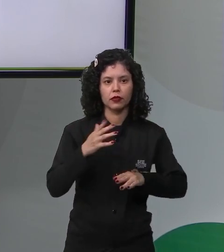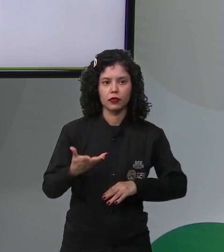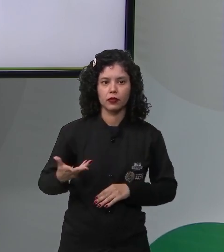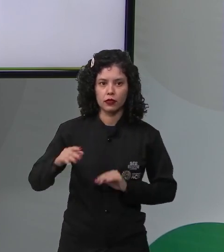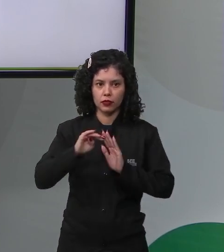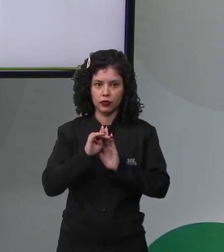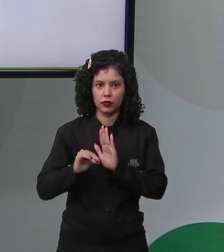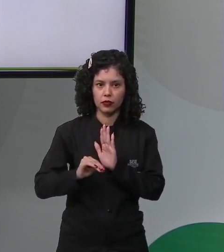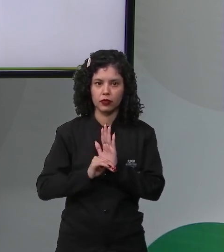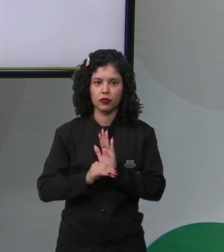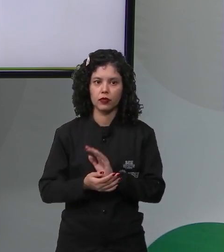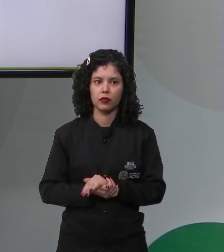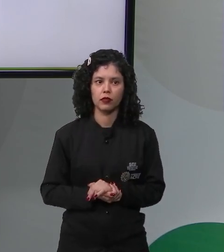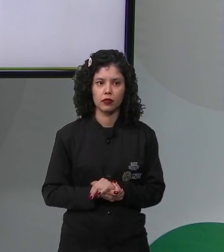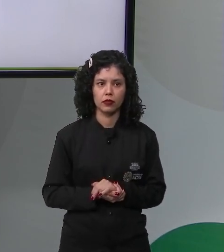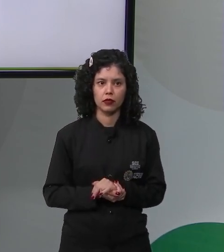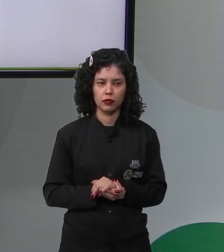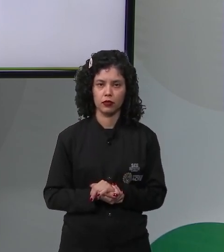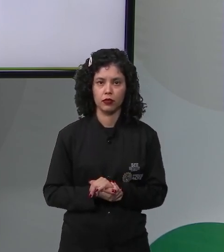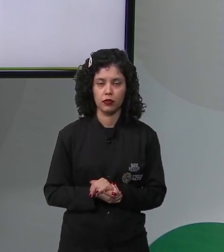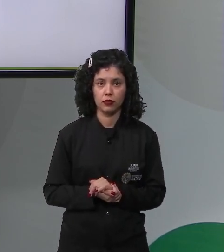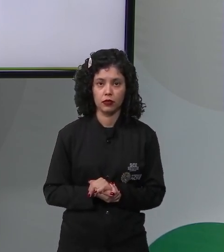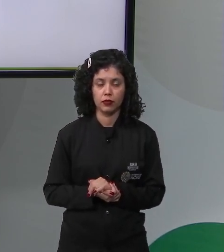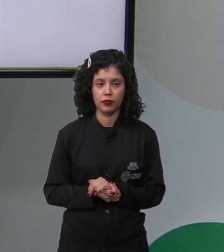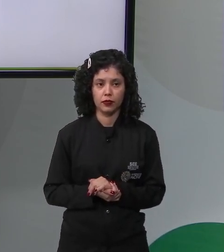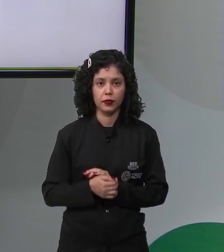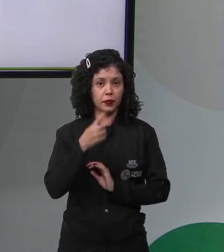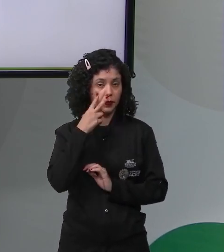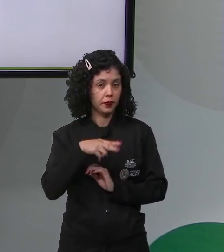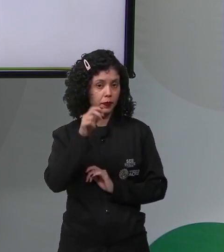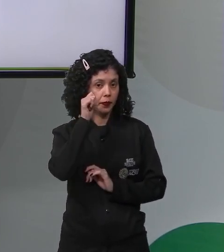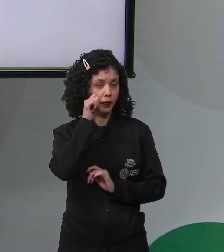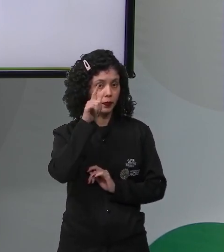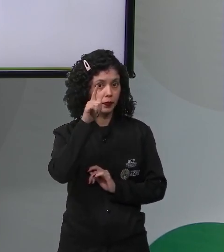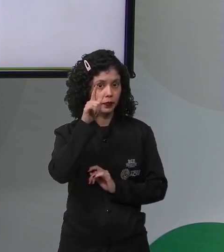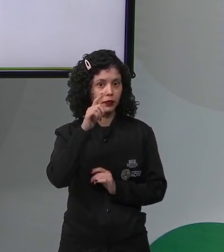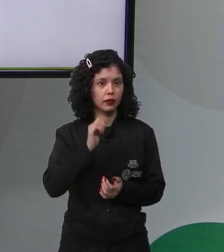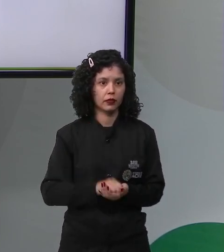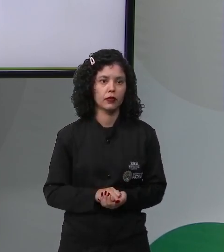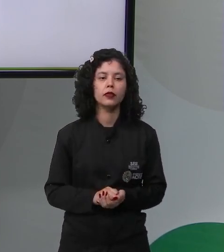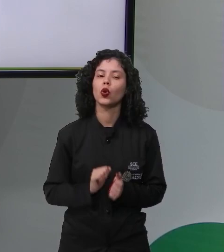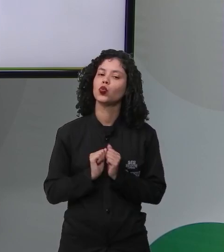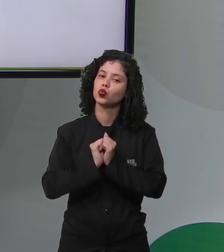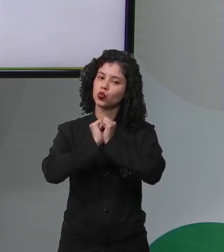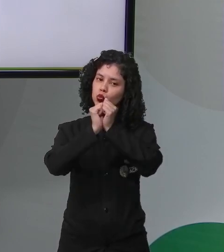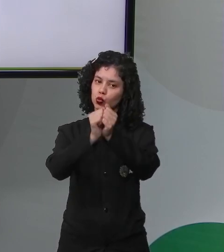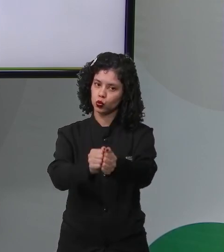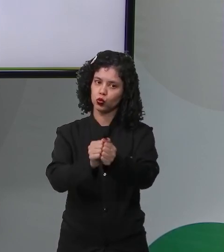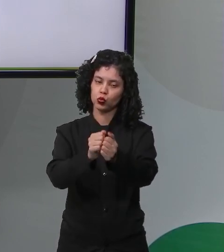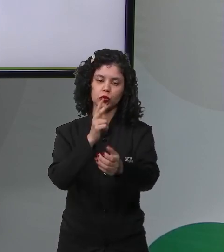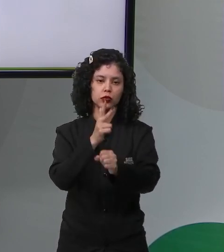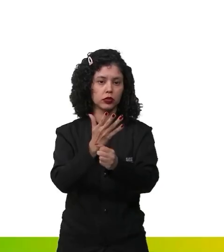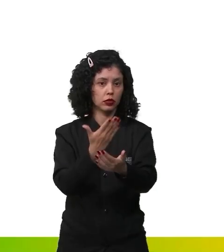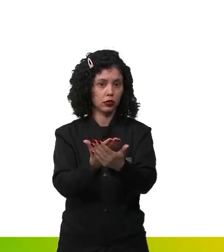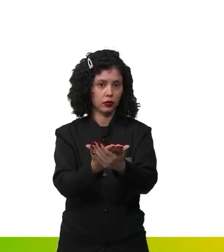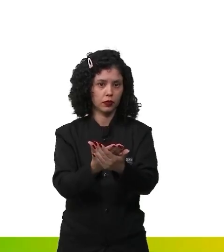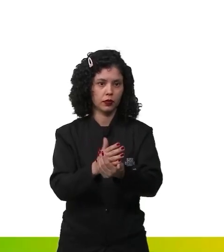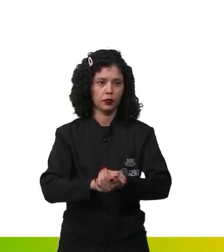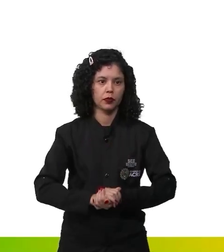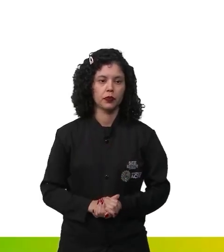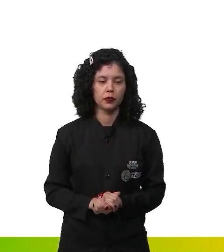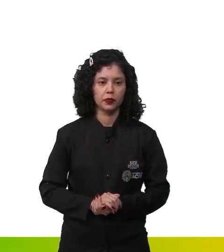abaixo da imagem. Eu vou ler e com bastante atenção você vai acompanhar essa leitura.